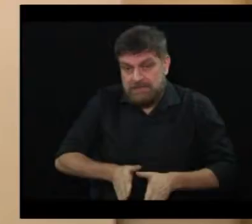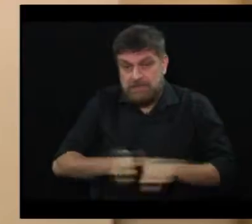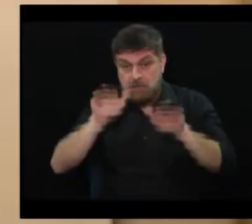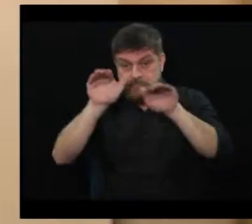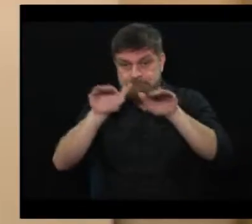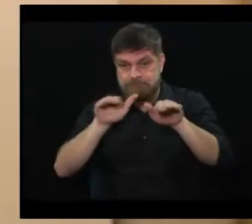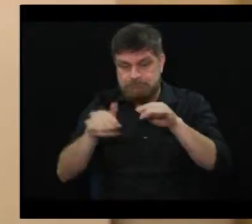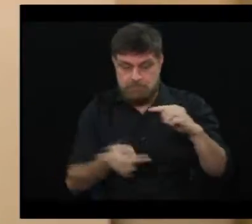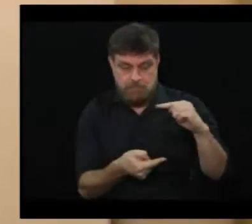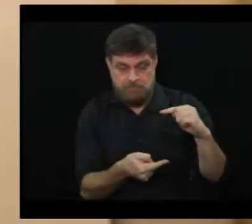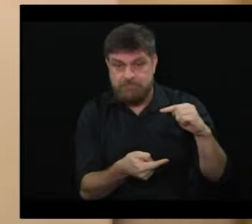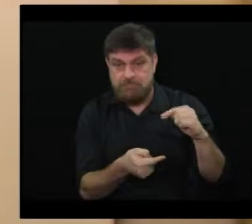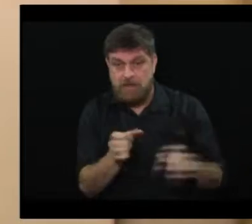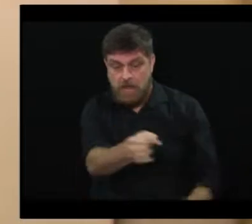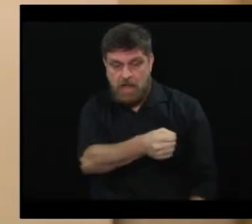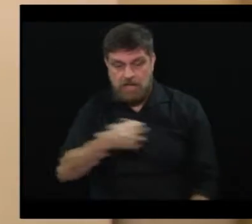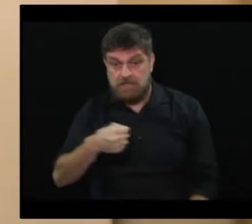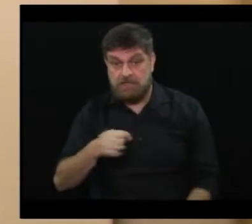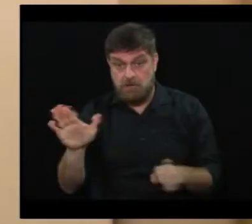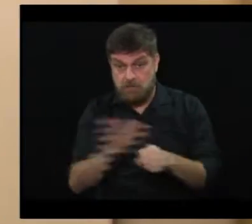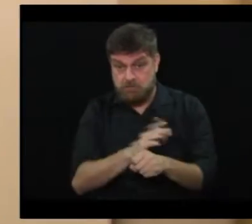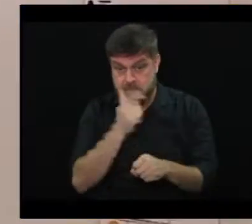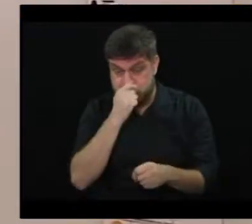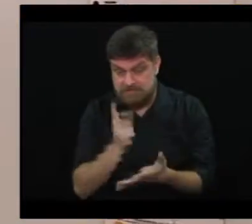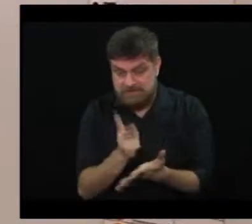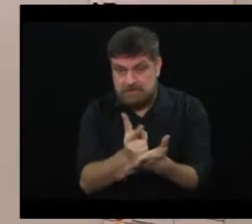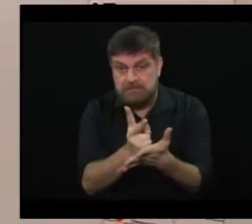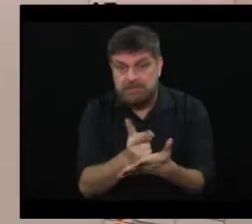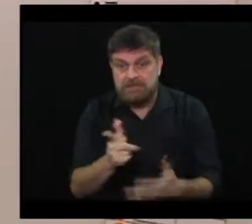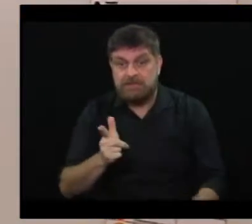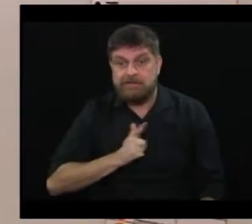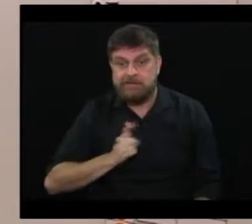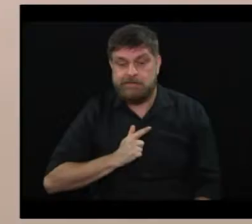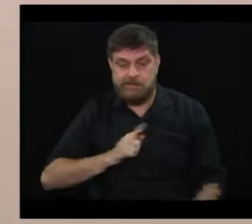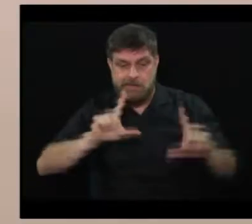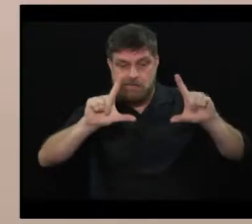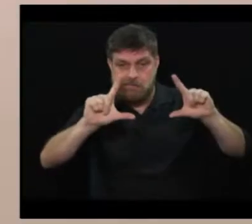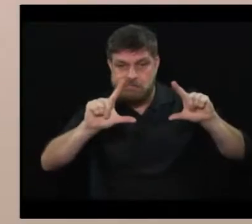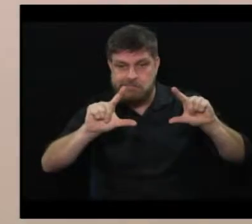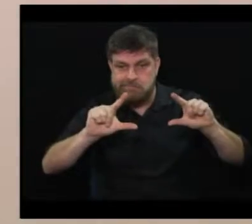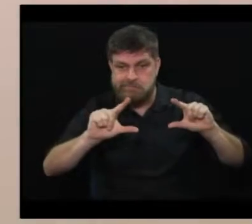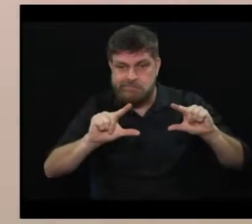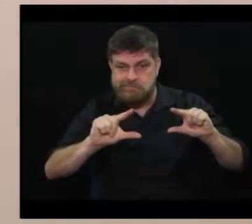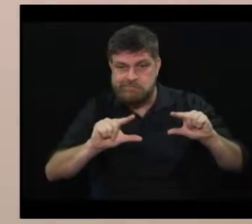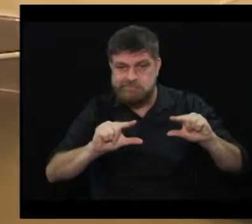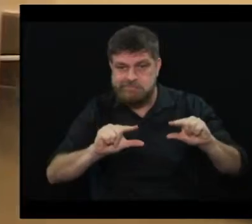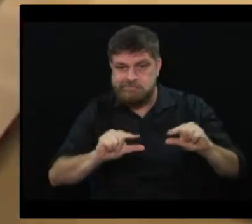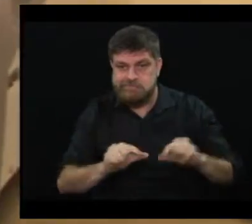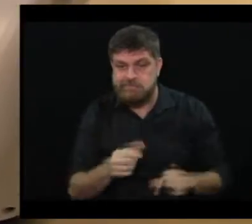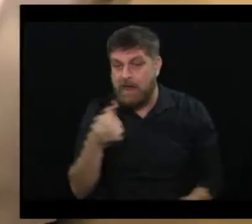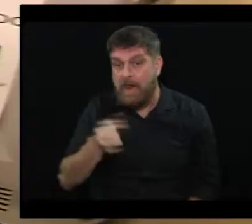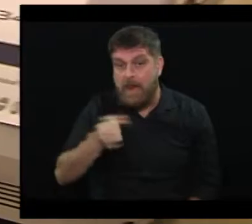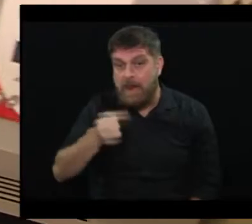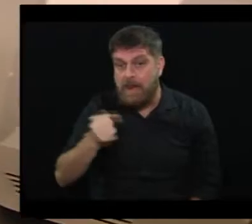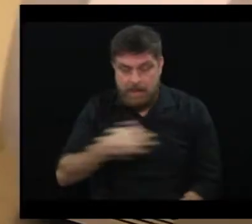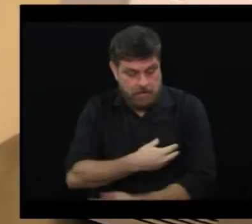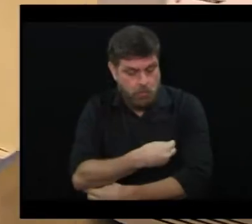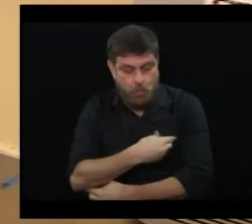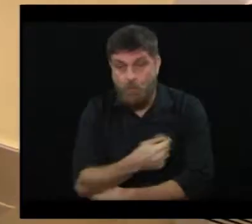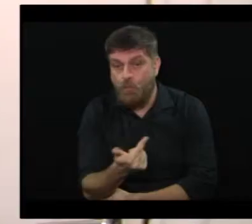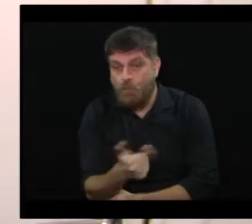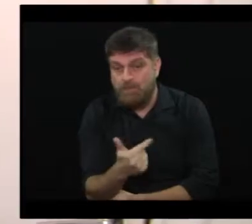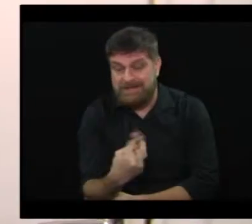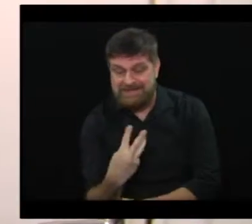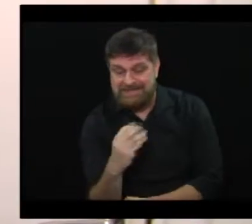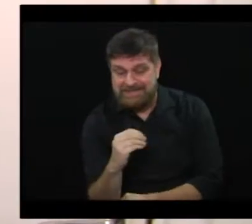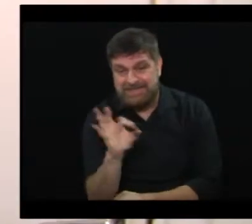Campinas. As geladeiras, que costumam ter cerca de 200 litros por mês, sofrem uma redução de 30% a